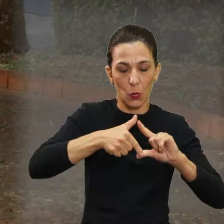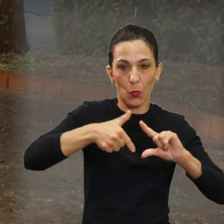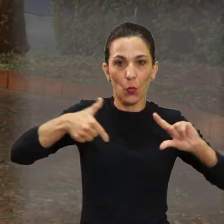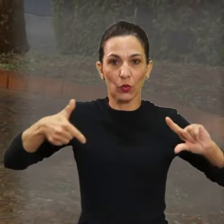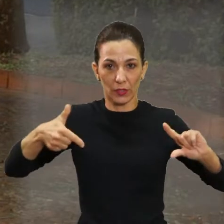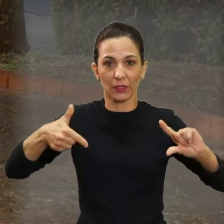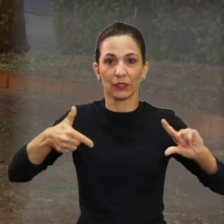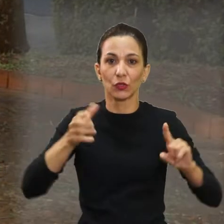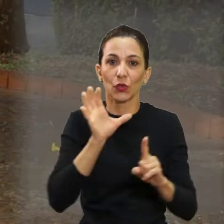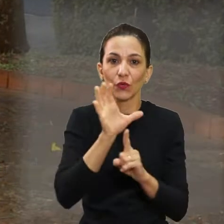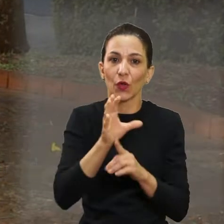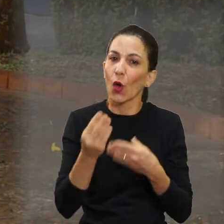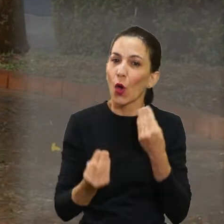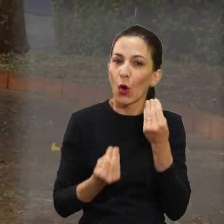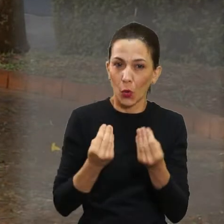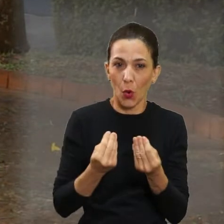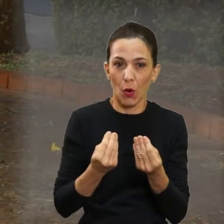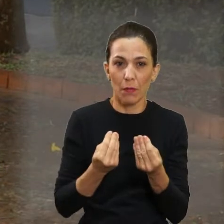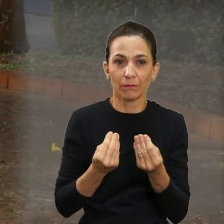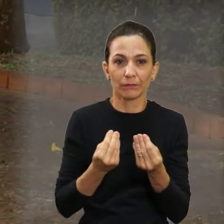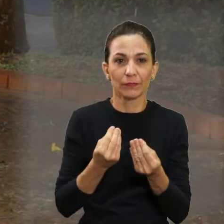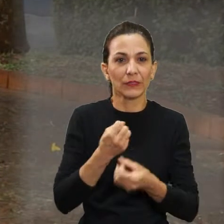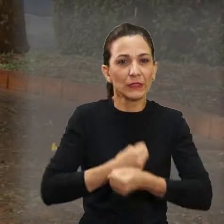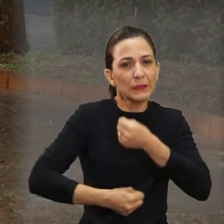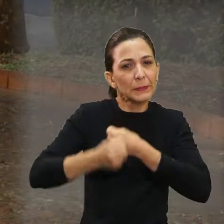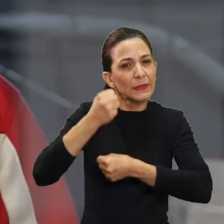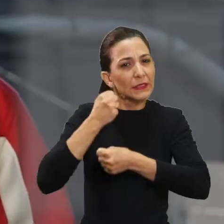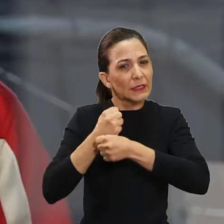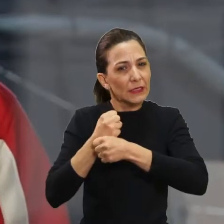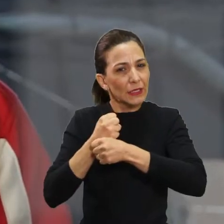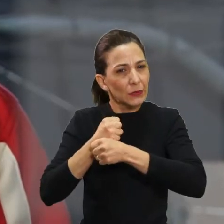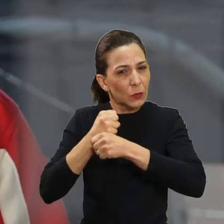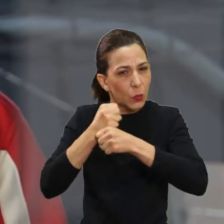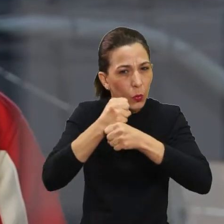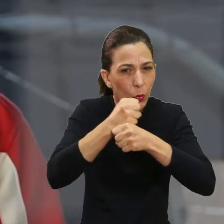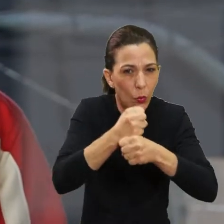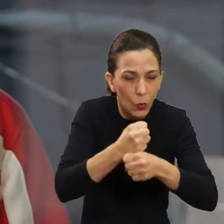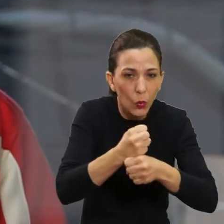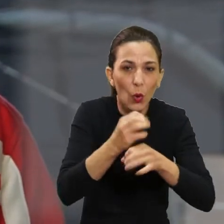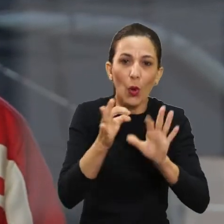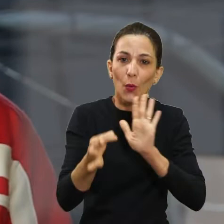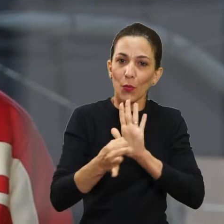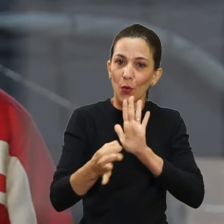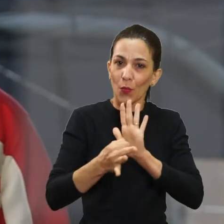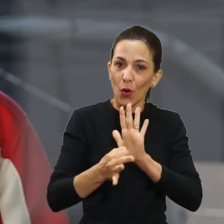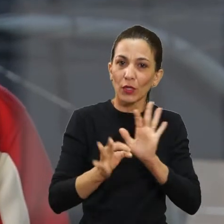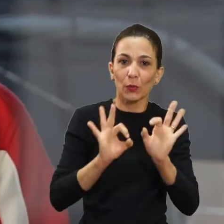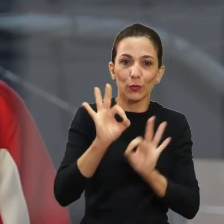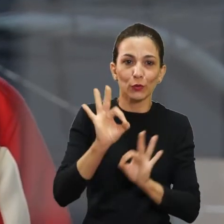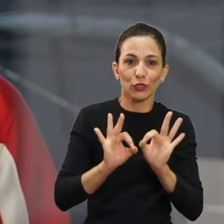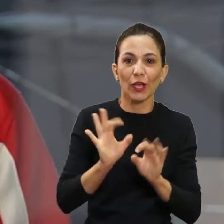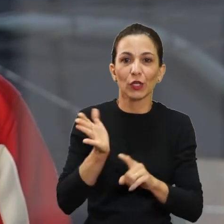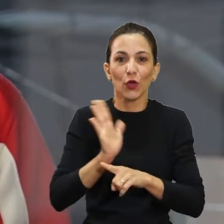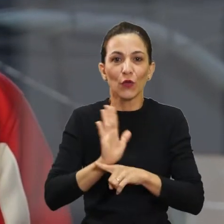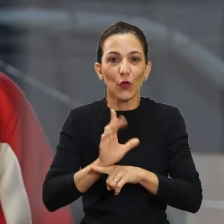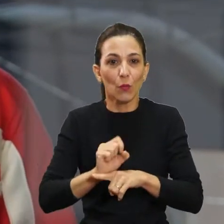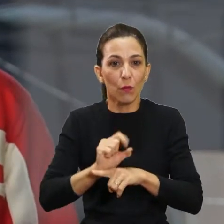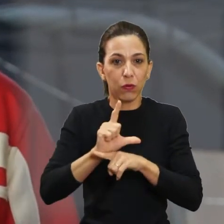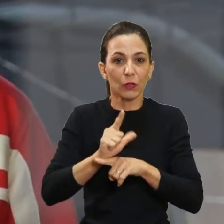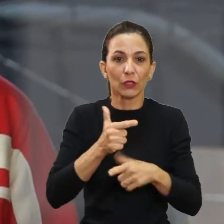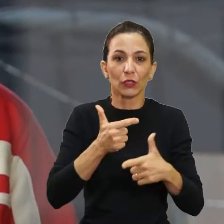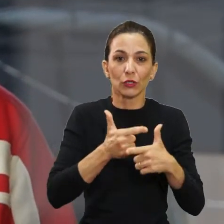do modernismo no cinema brasileiro. E estou com uma proposta de um projeto há alguns anos já trabalhando para fazer